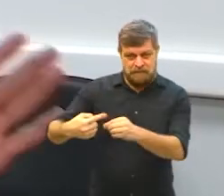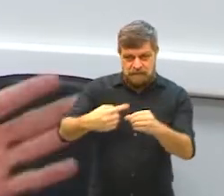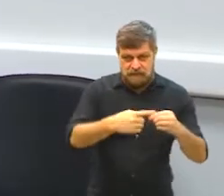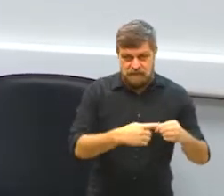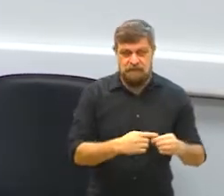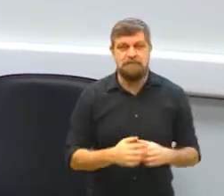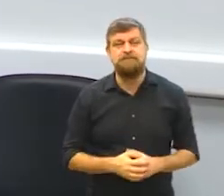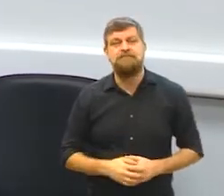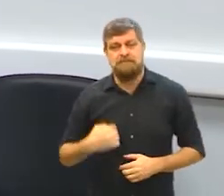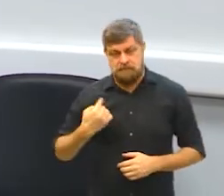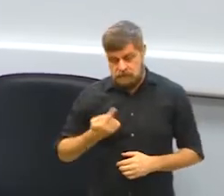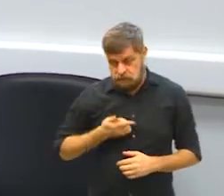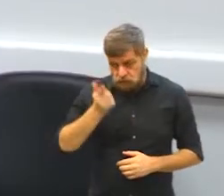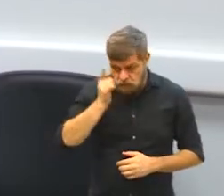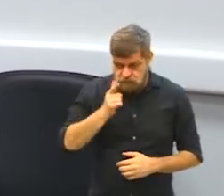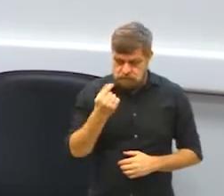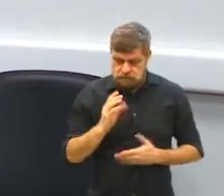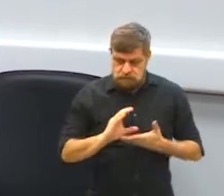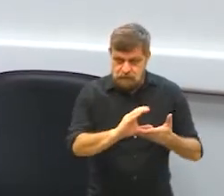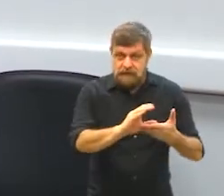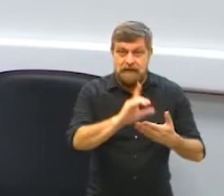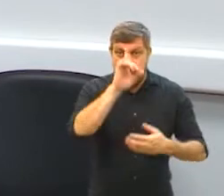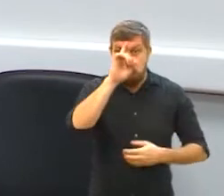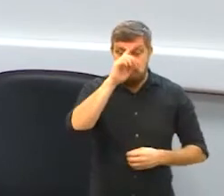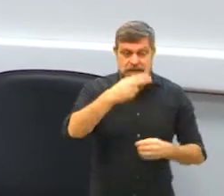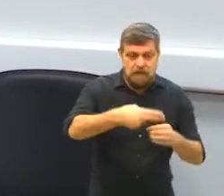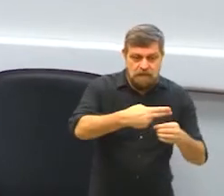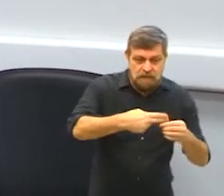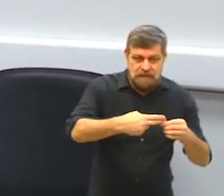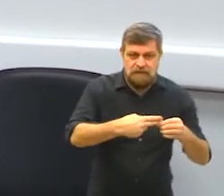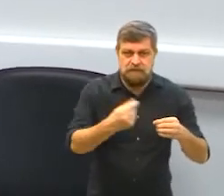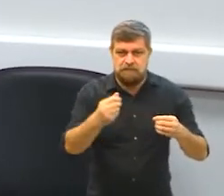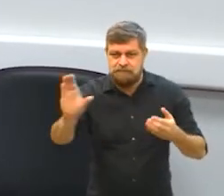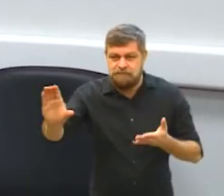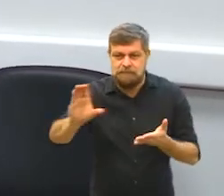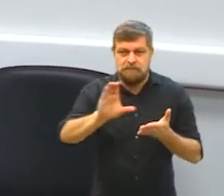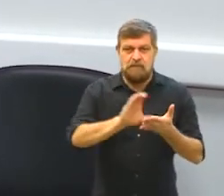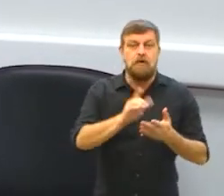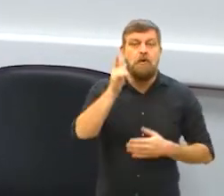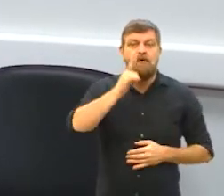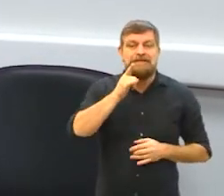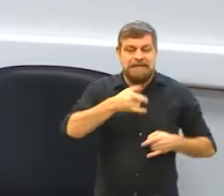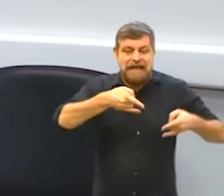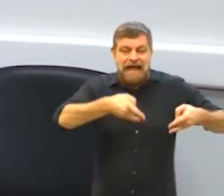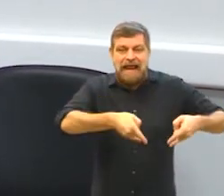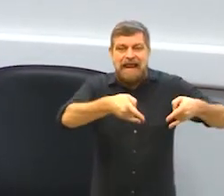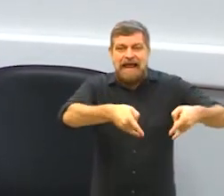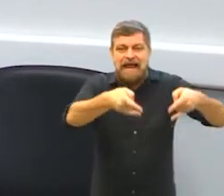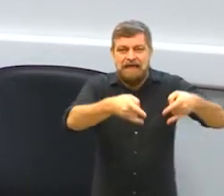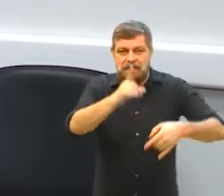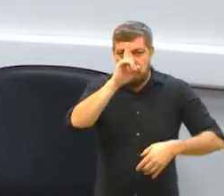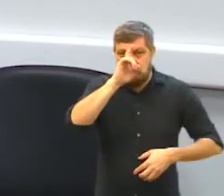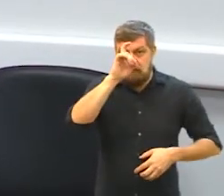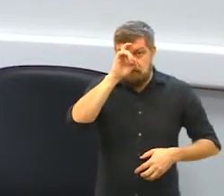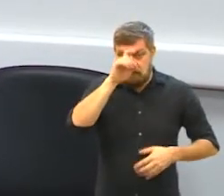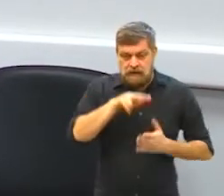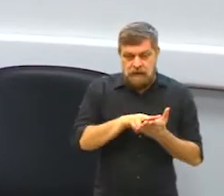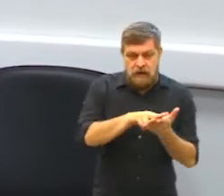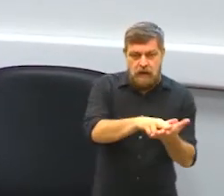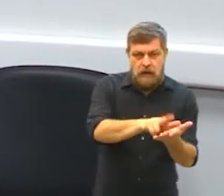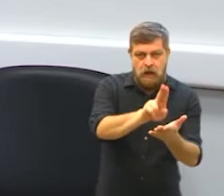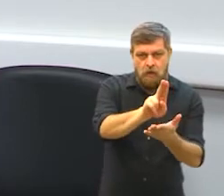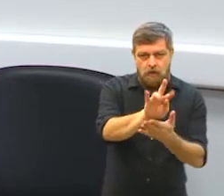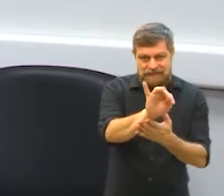redor do Estado de todos os níveis socioeconômicos E também o no caso do Hospital das Clínicas foi para a leitos de